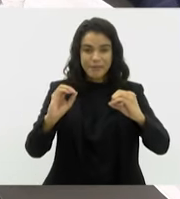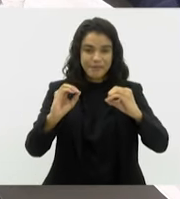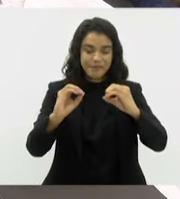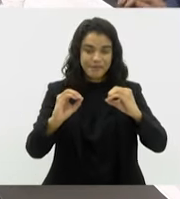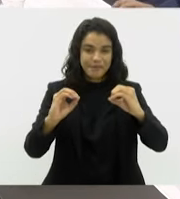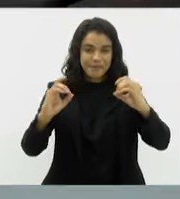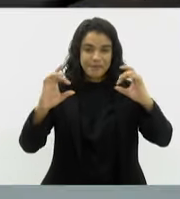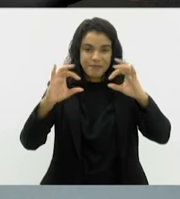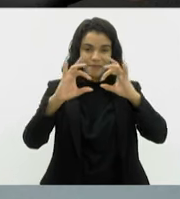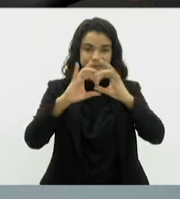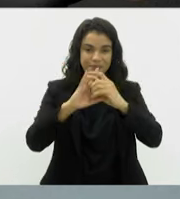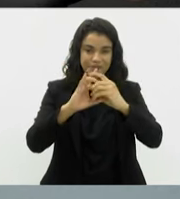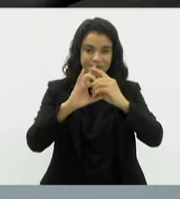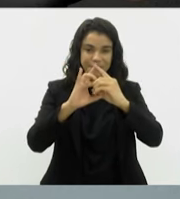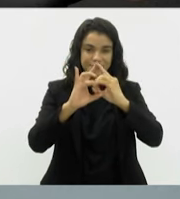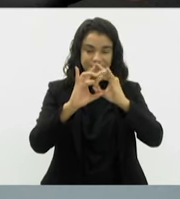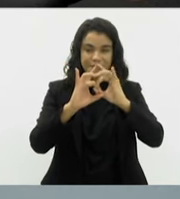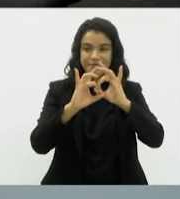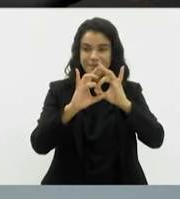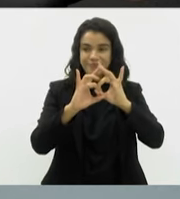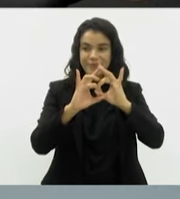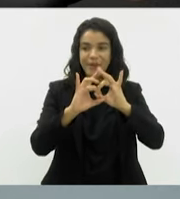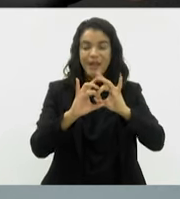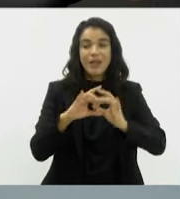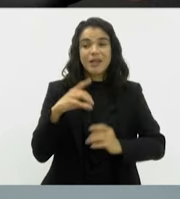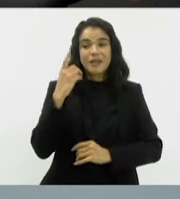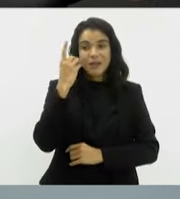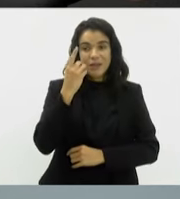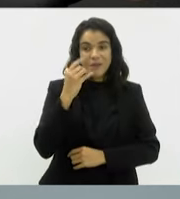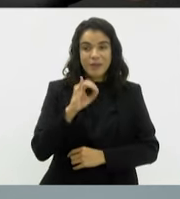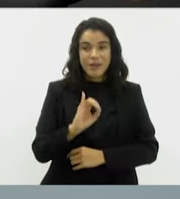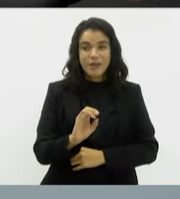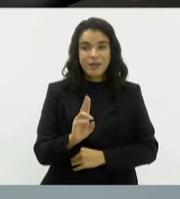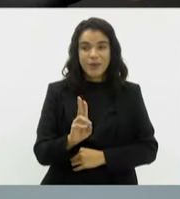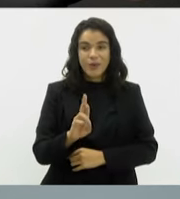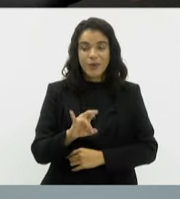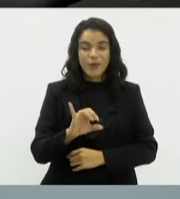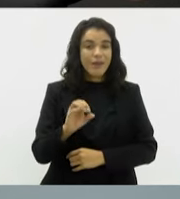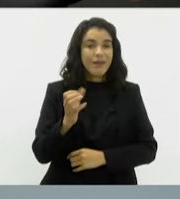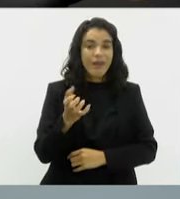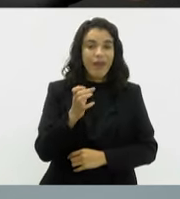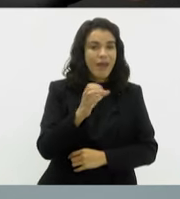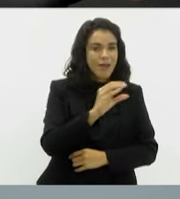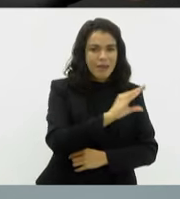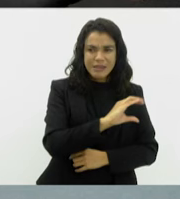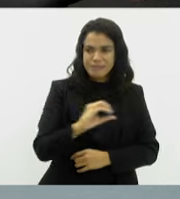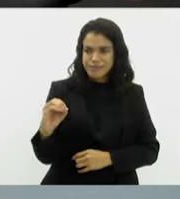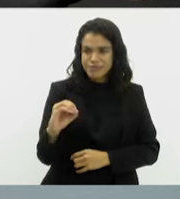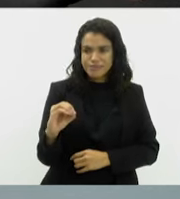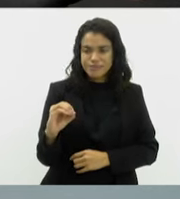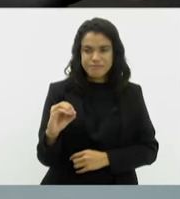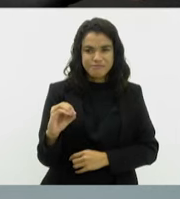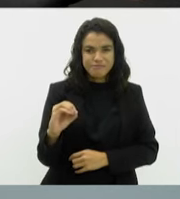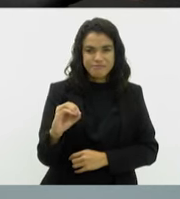Ele tem uma interseção. O deputado Yuri quer zerar a alíquota.